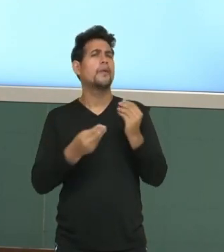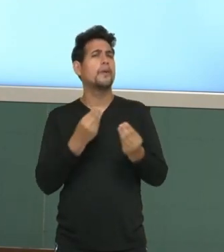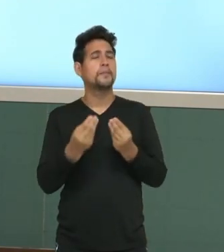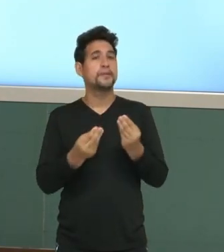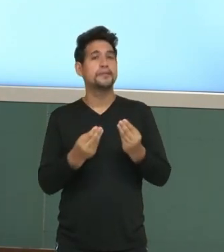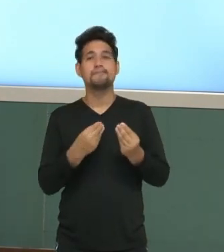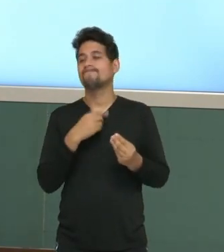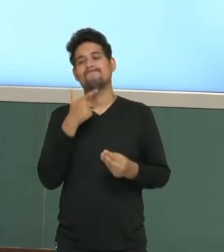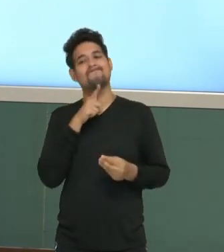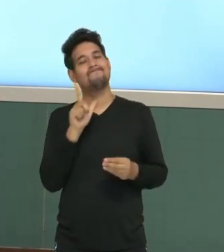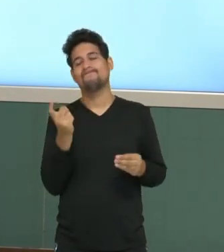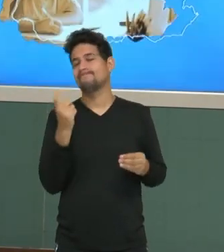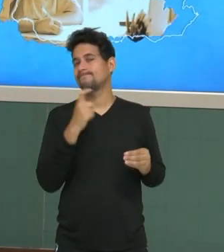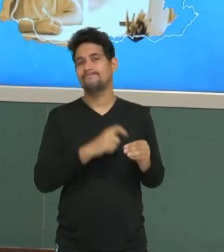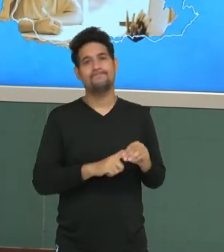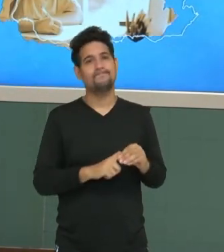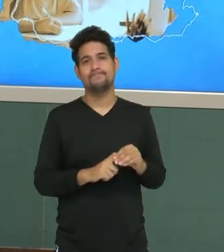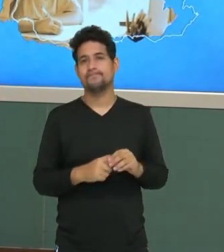eu não consigo voltar.